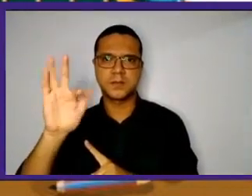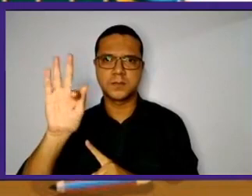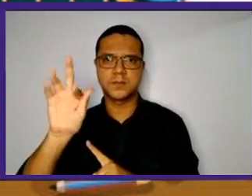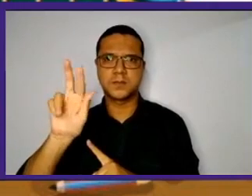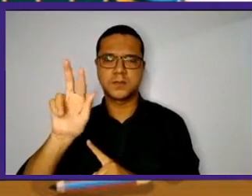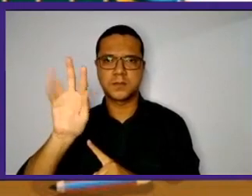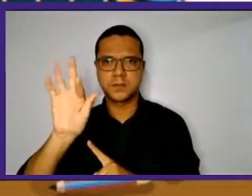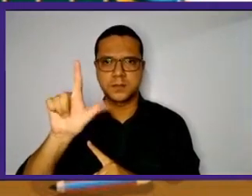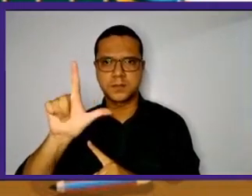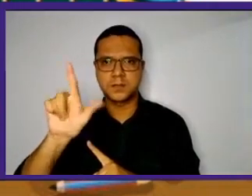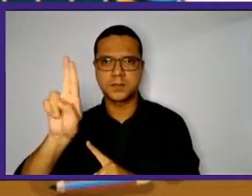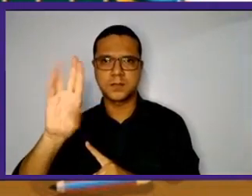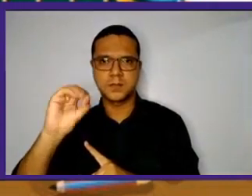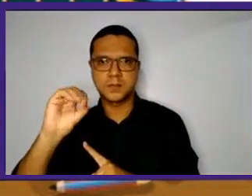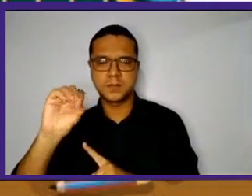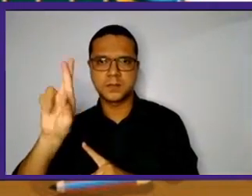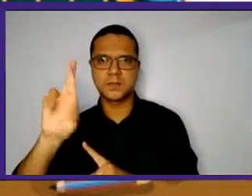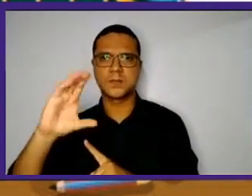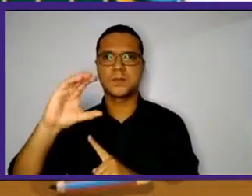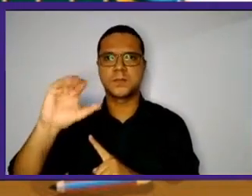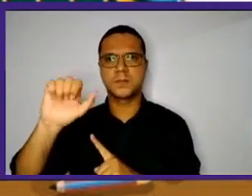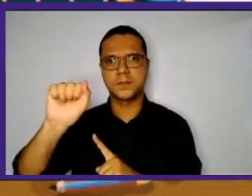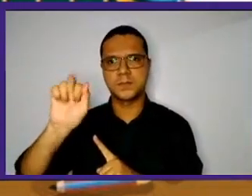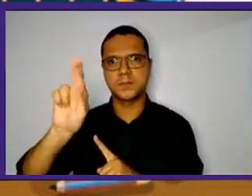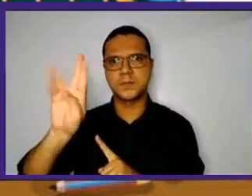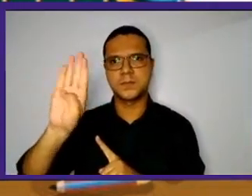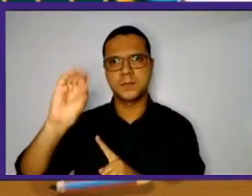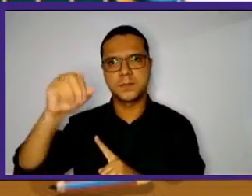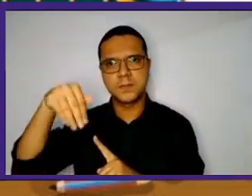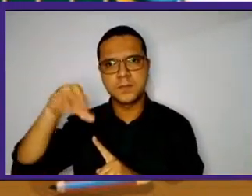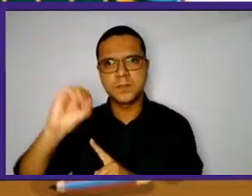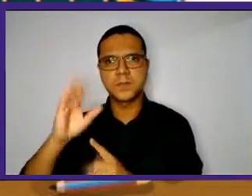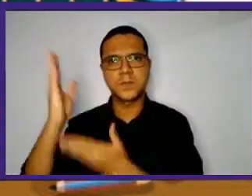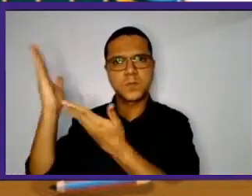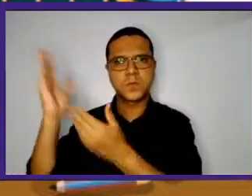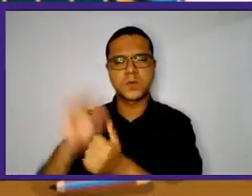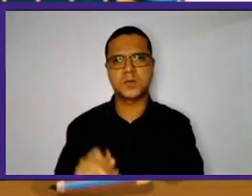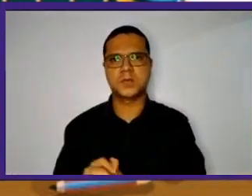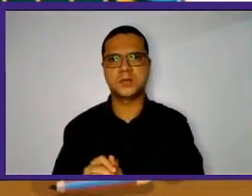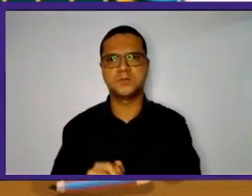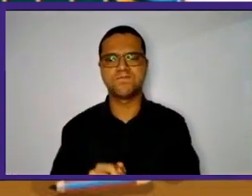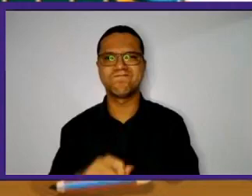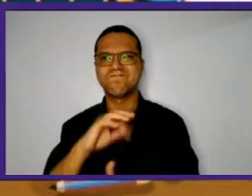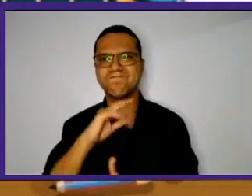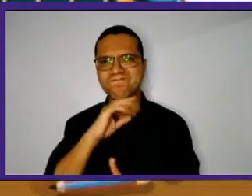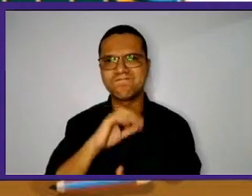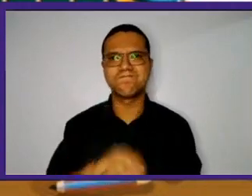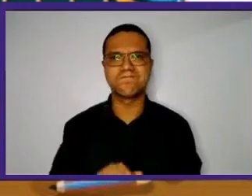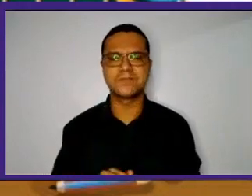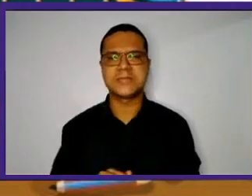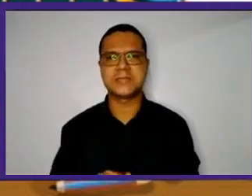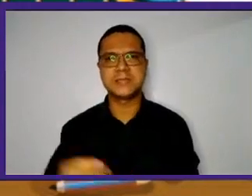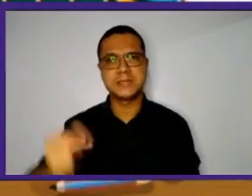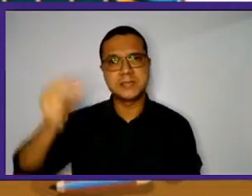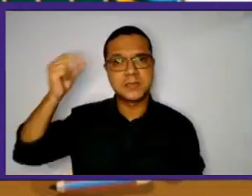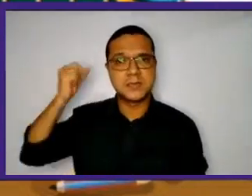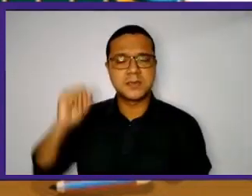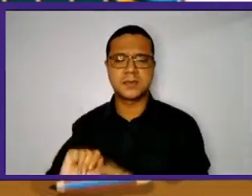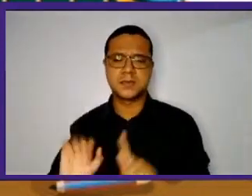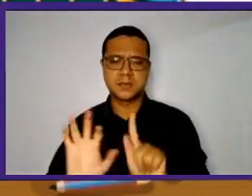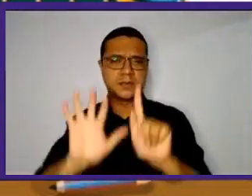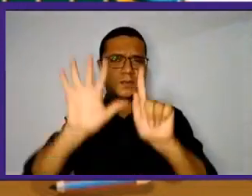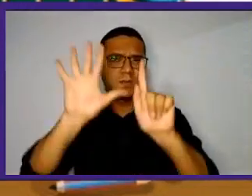a camada de ozônio há muito tempo. E onde é que tem esses gases? Eles são gases que